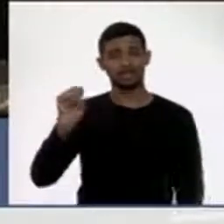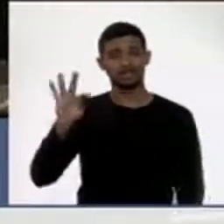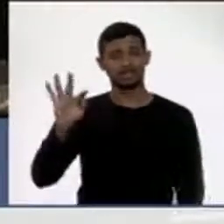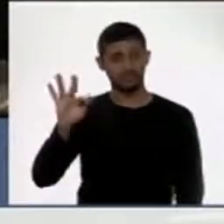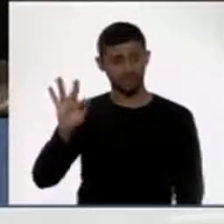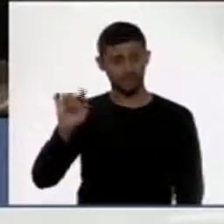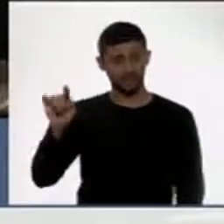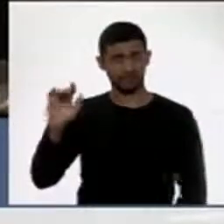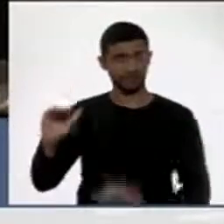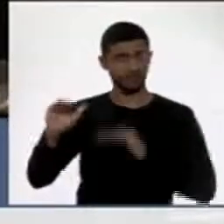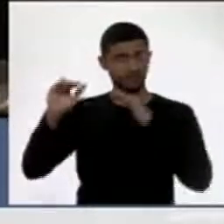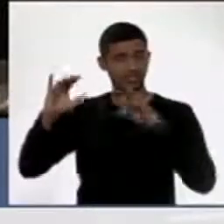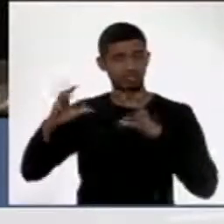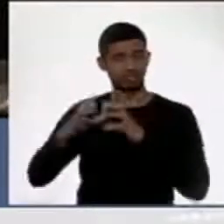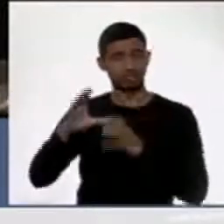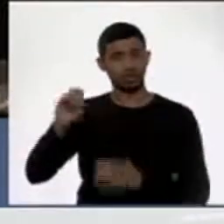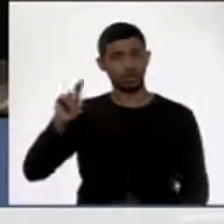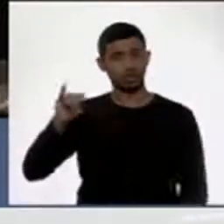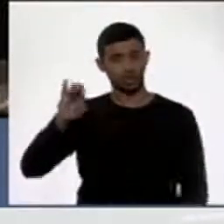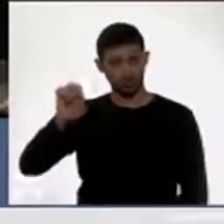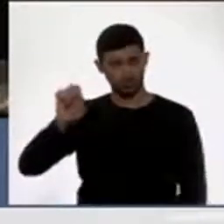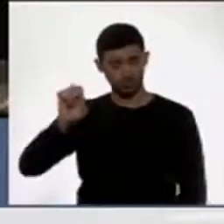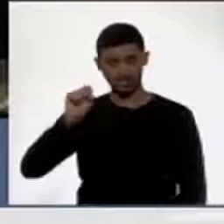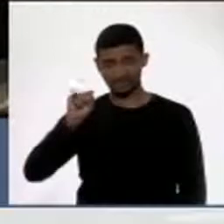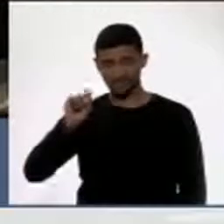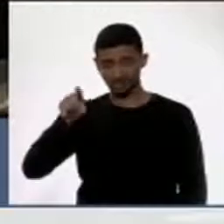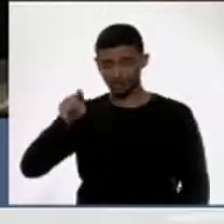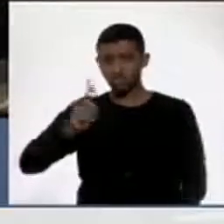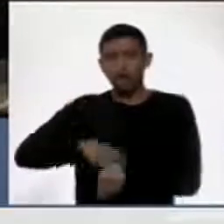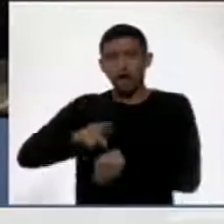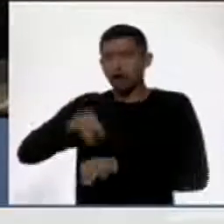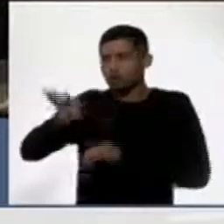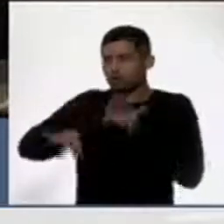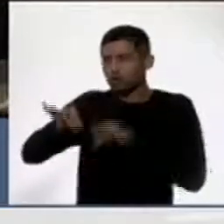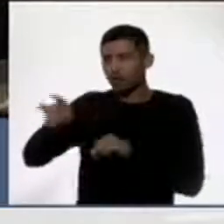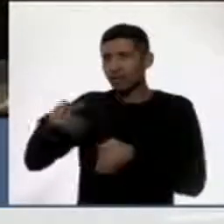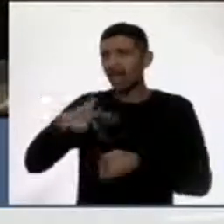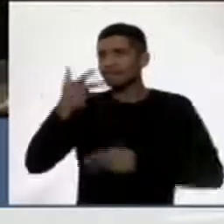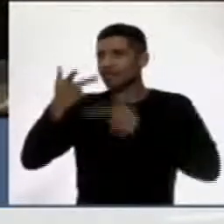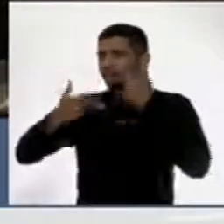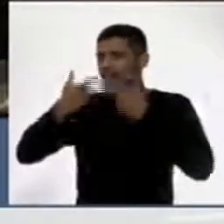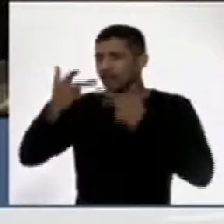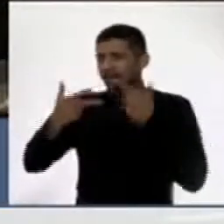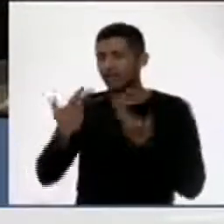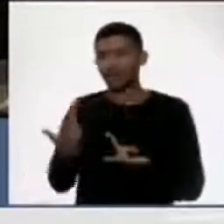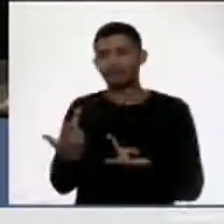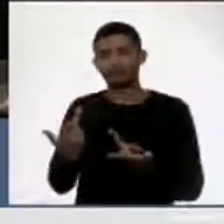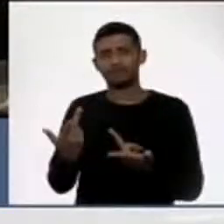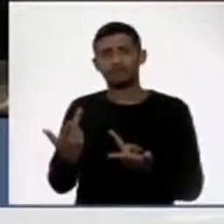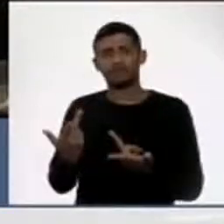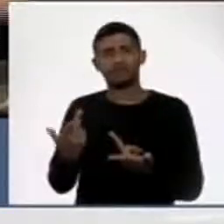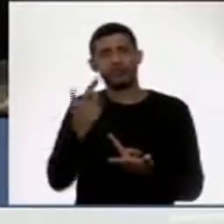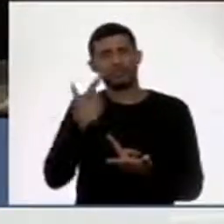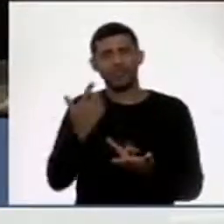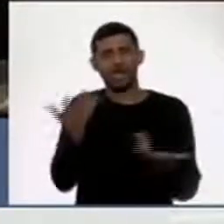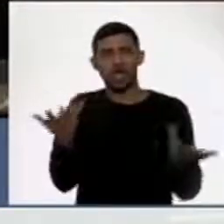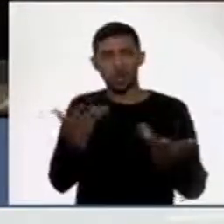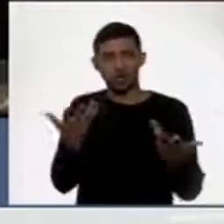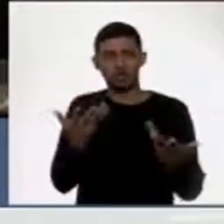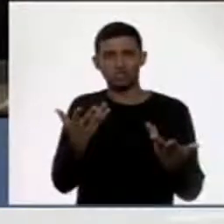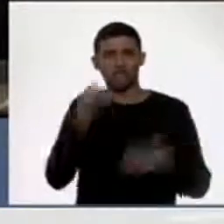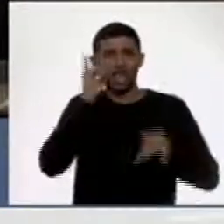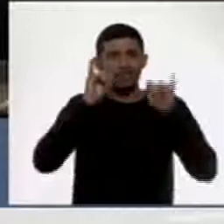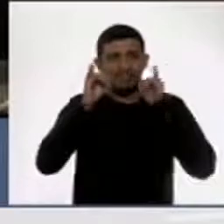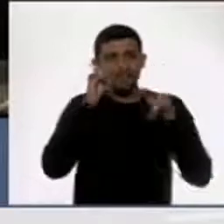se falasse só no processo, não estaria hoje tão sujeita